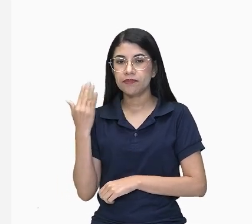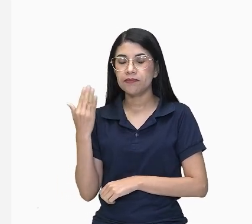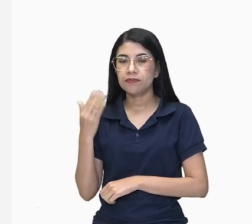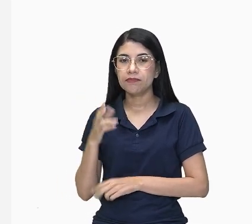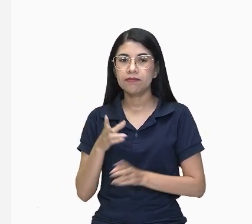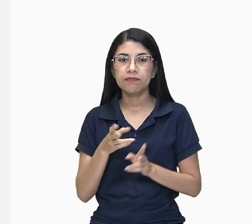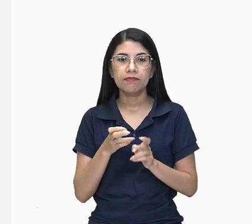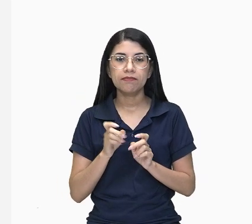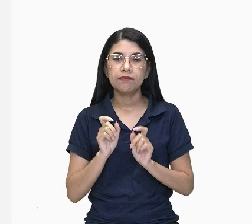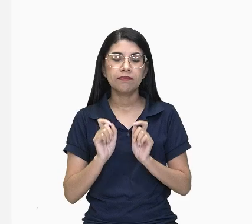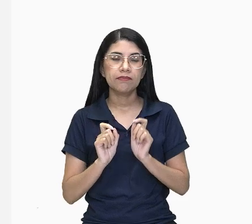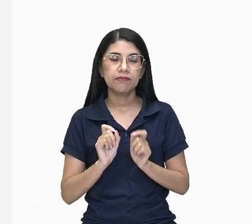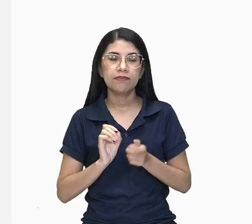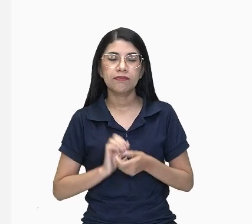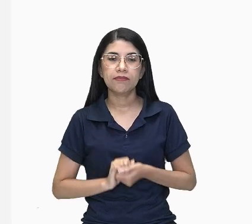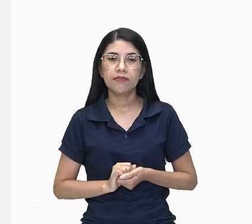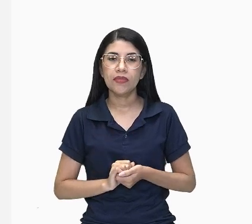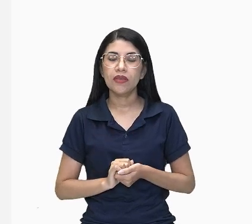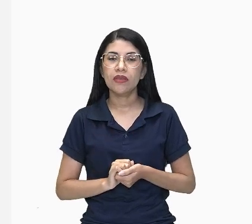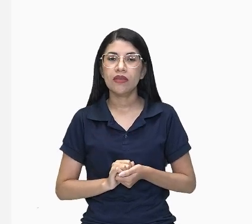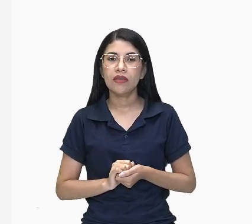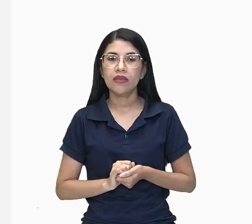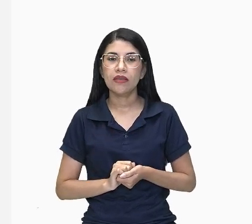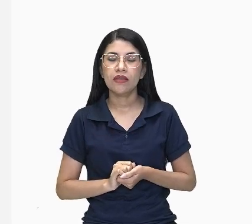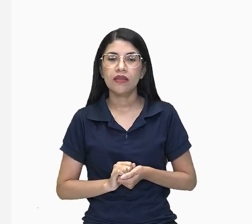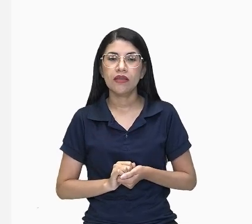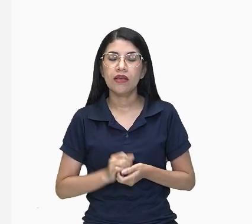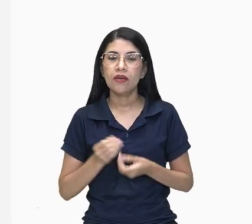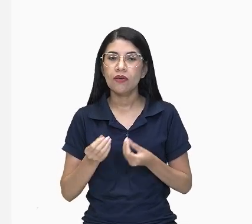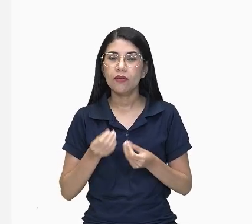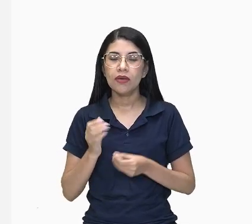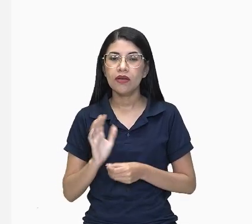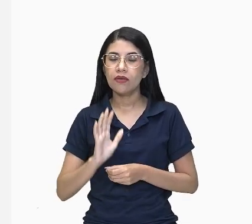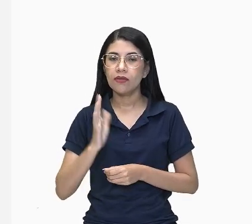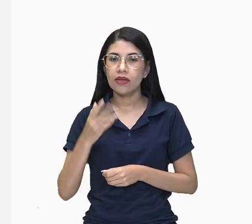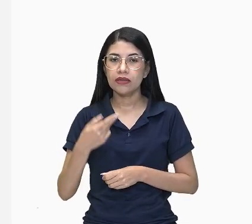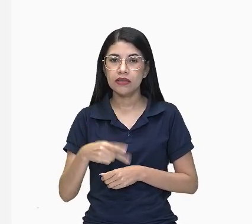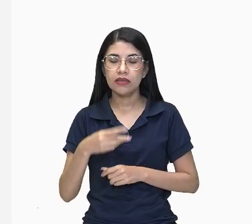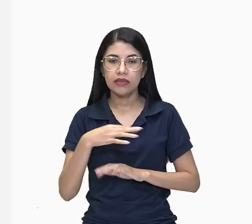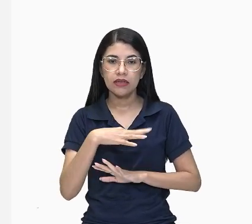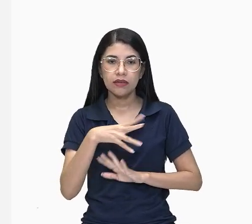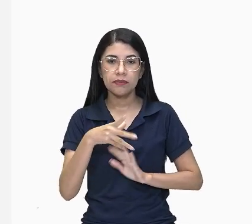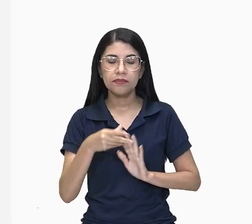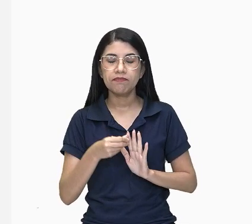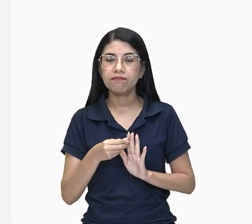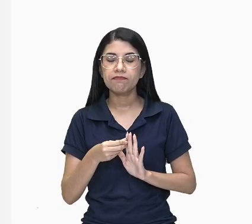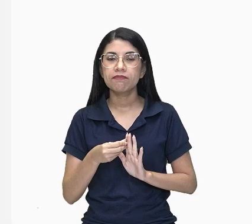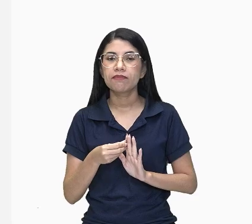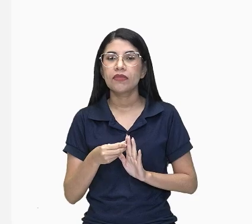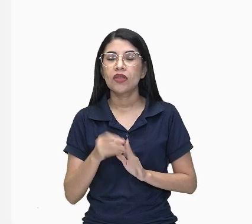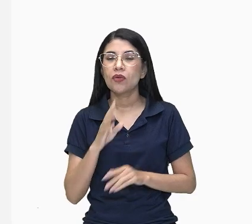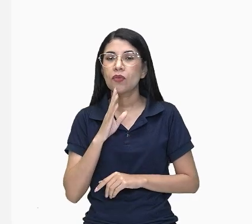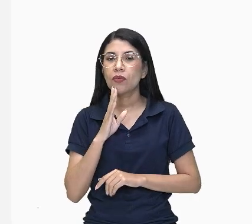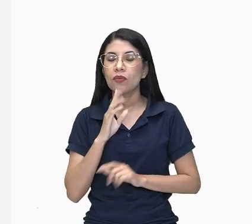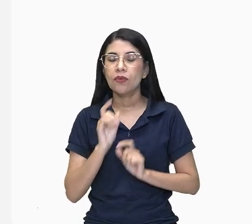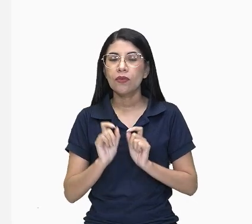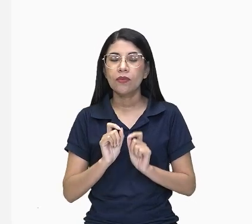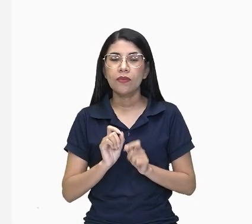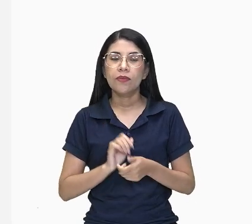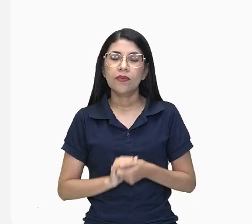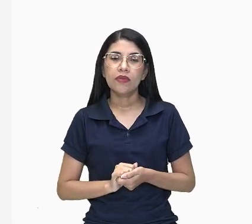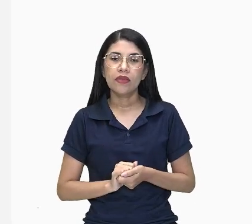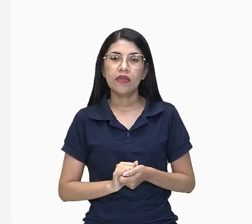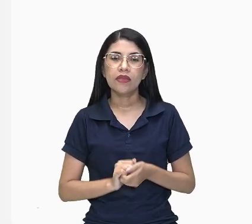aí esse movimento de massa, onde na Amazônia é tipicamente conhecido como fenômeno das